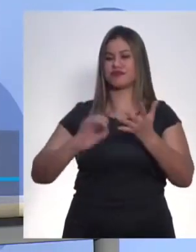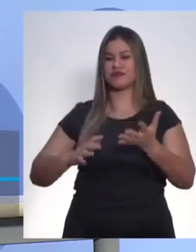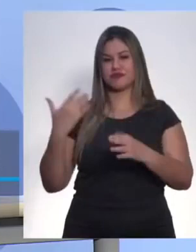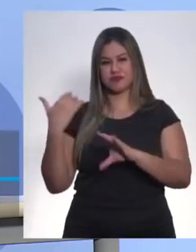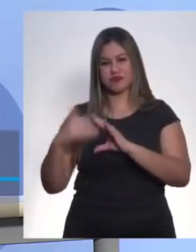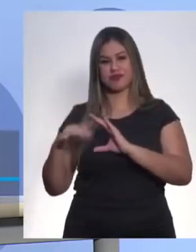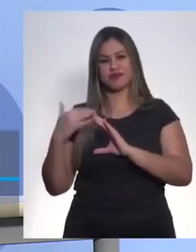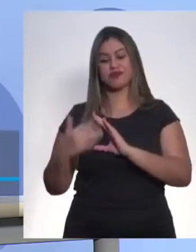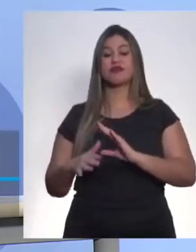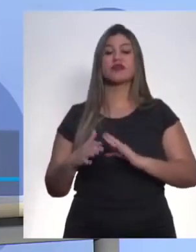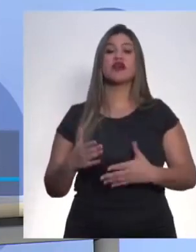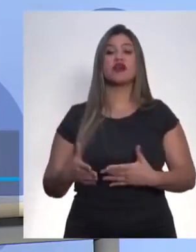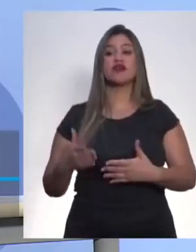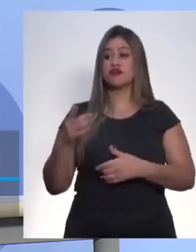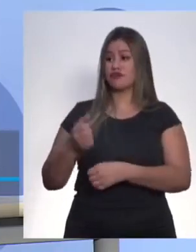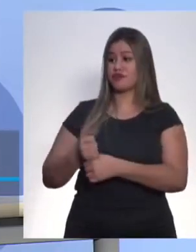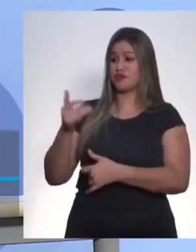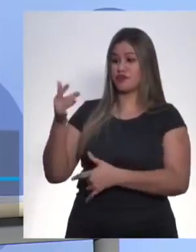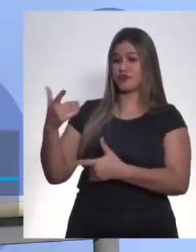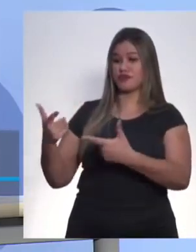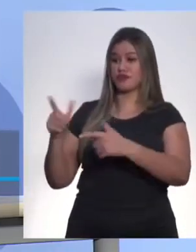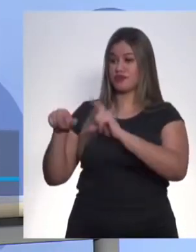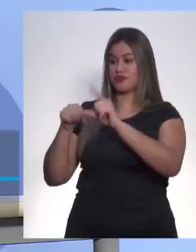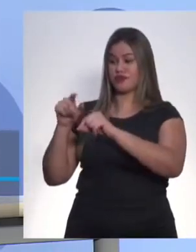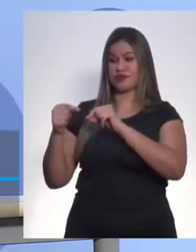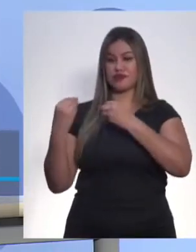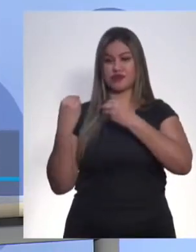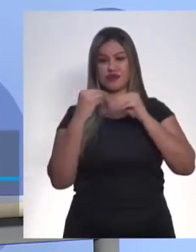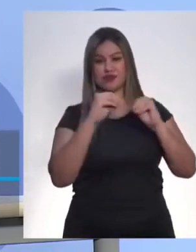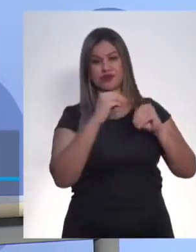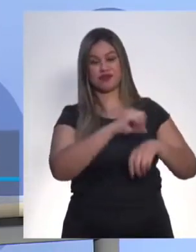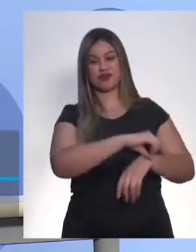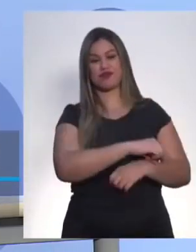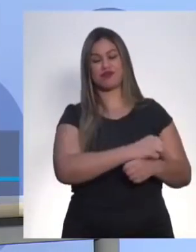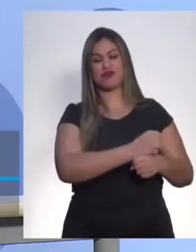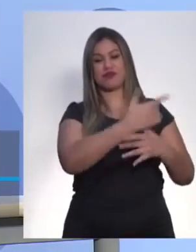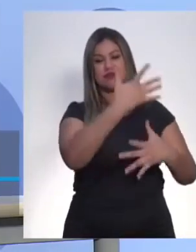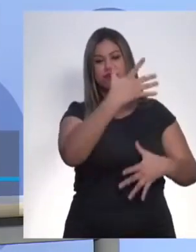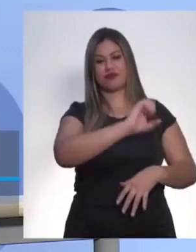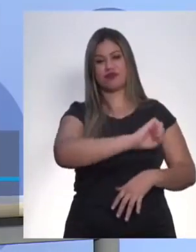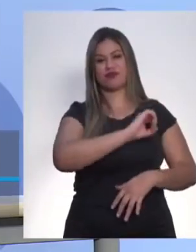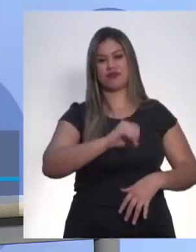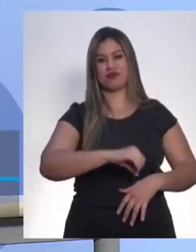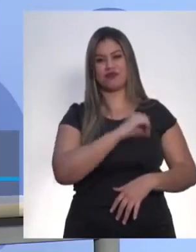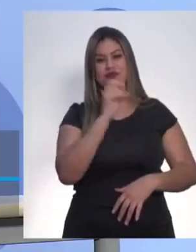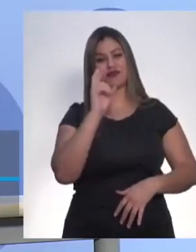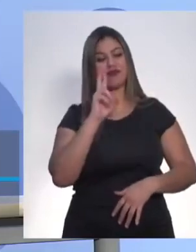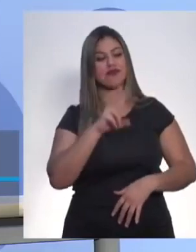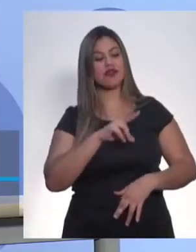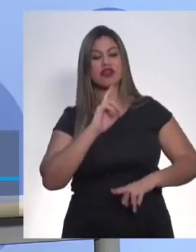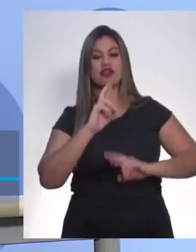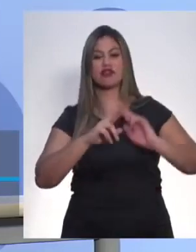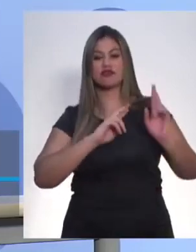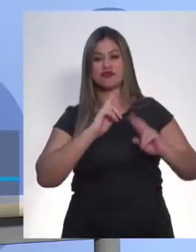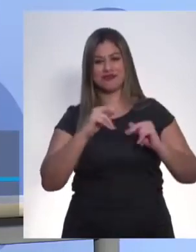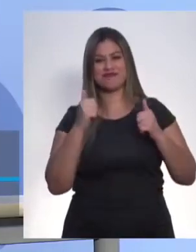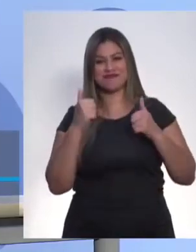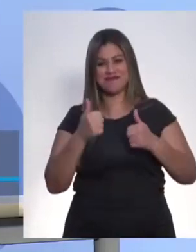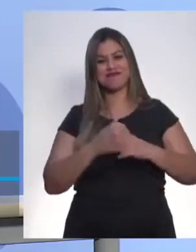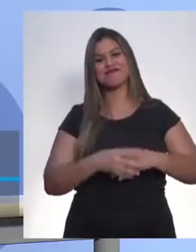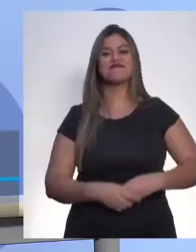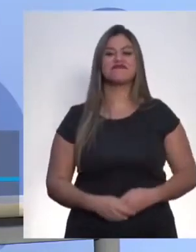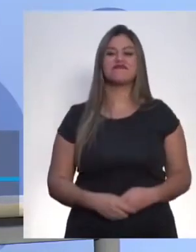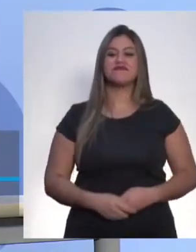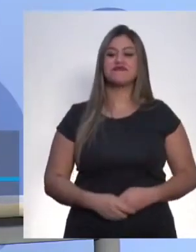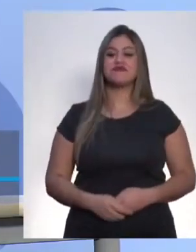E professores, repassem as respostas dos seus alunos para nós, para a gente ver a participação deles.